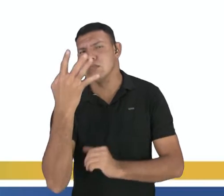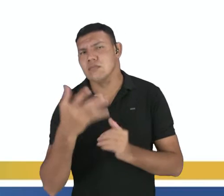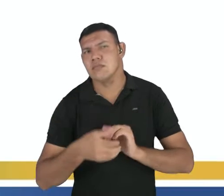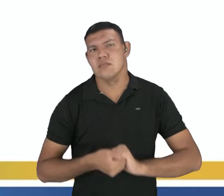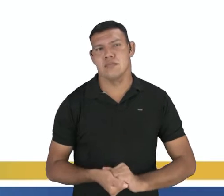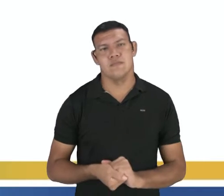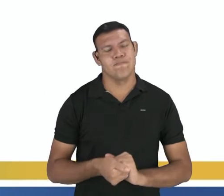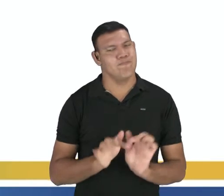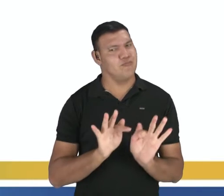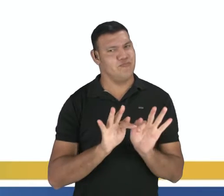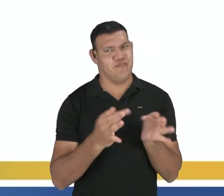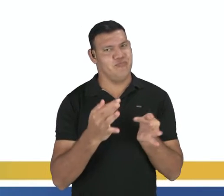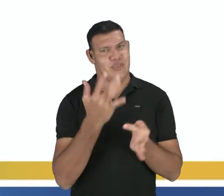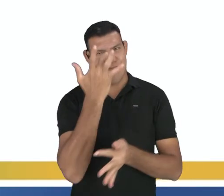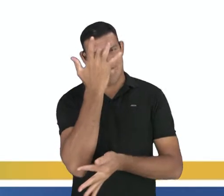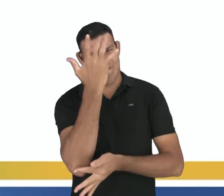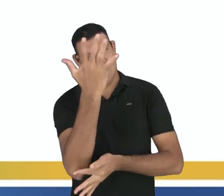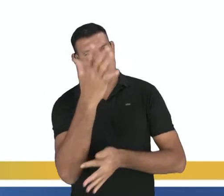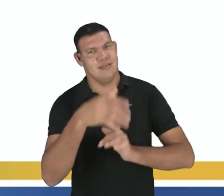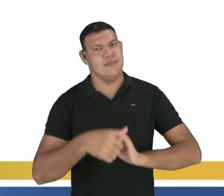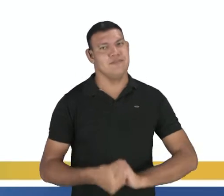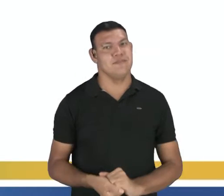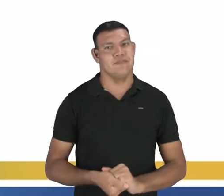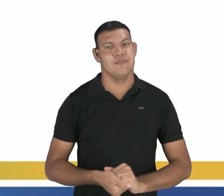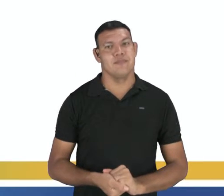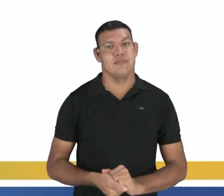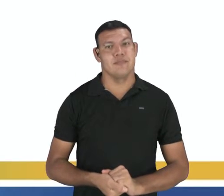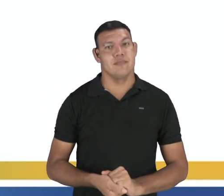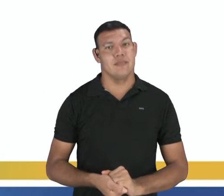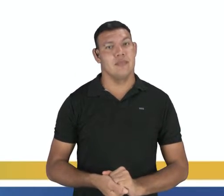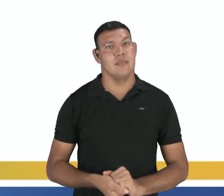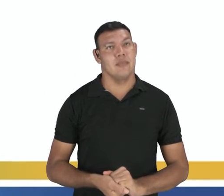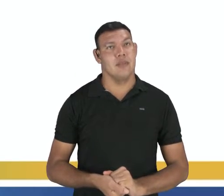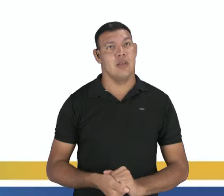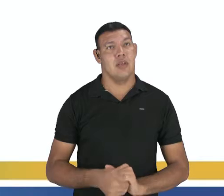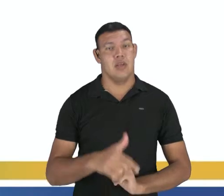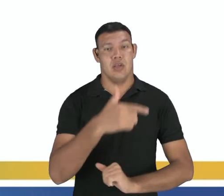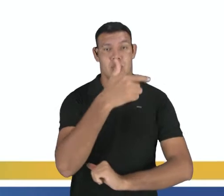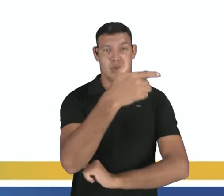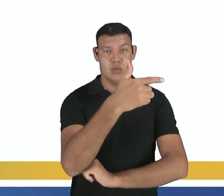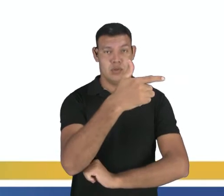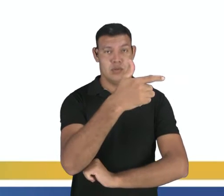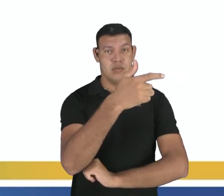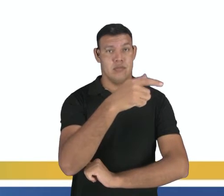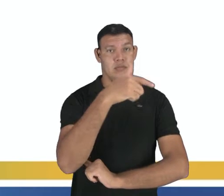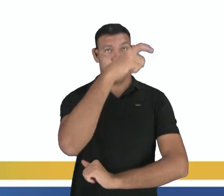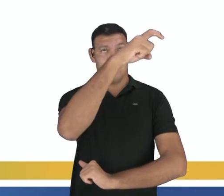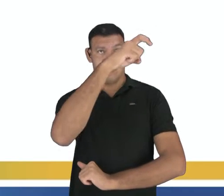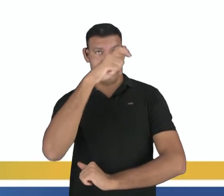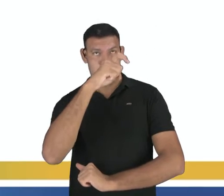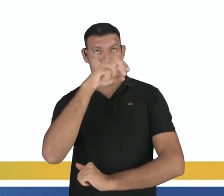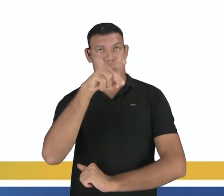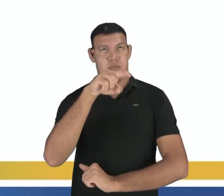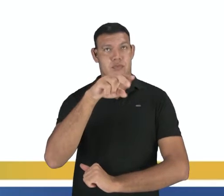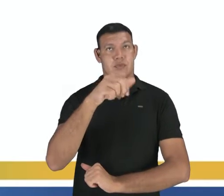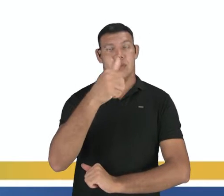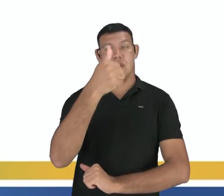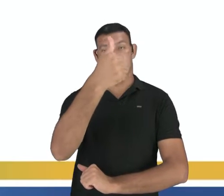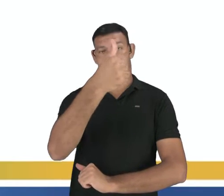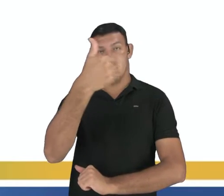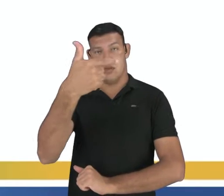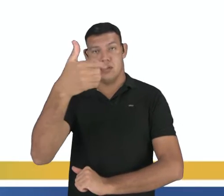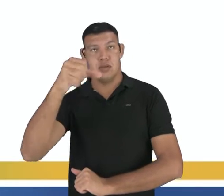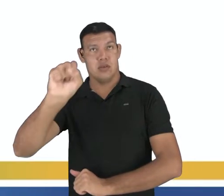situação? Simples, pessoal. Para resolver 2 elevado a x igual a 128, é